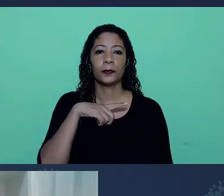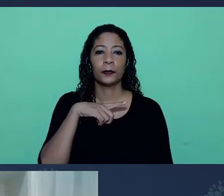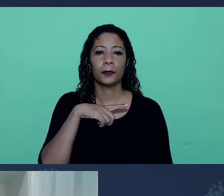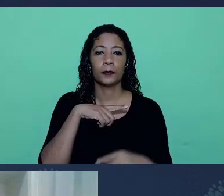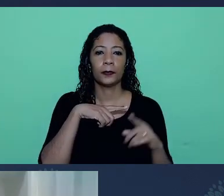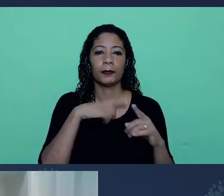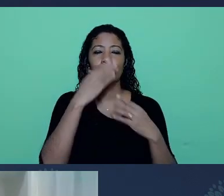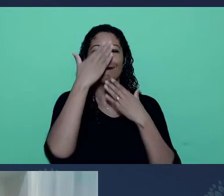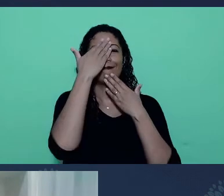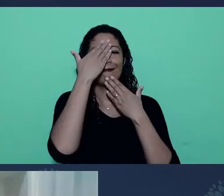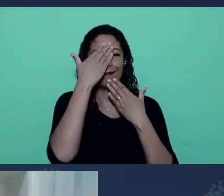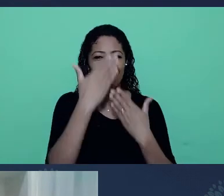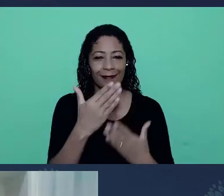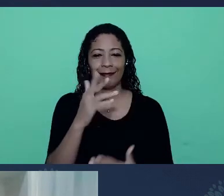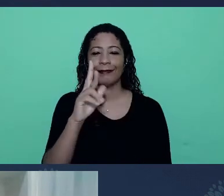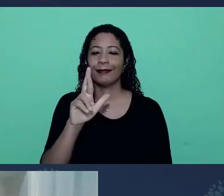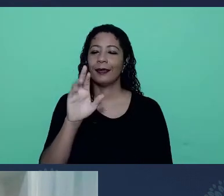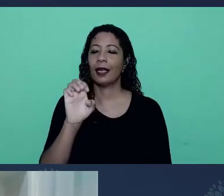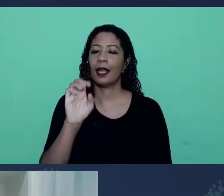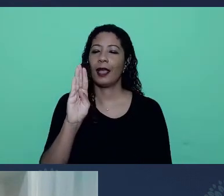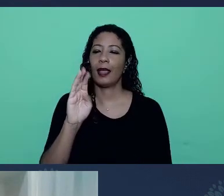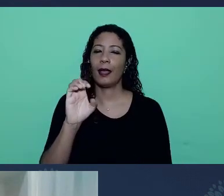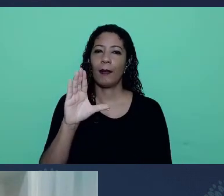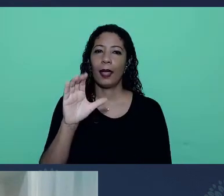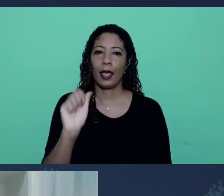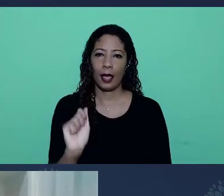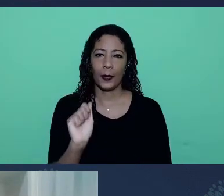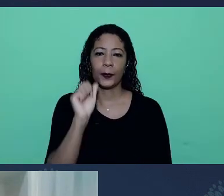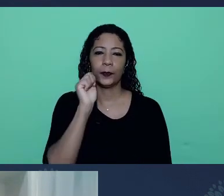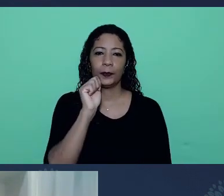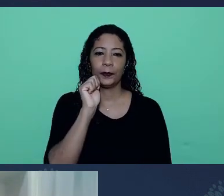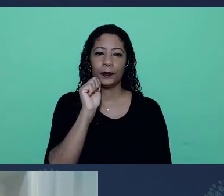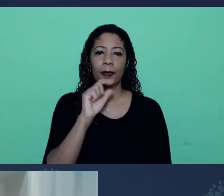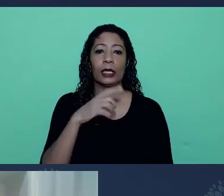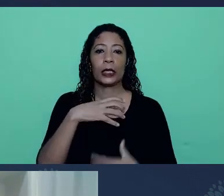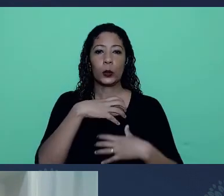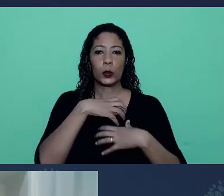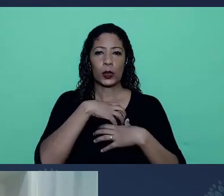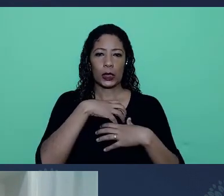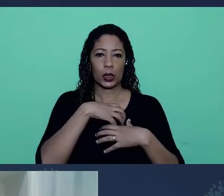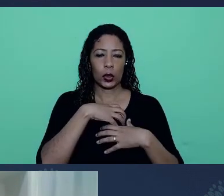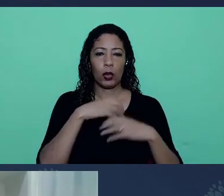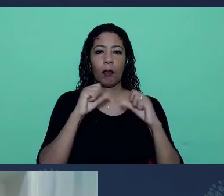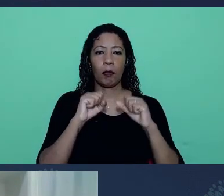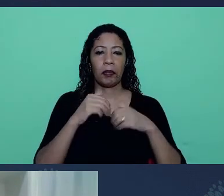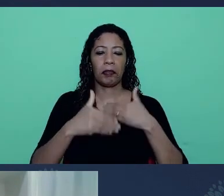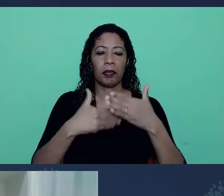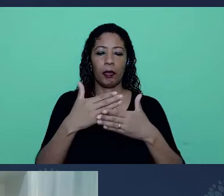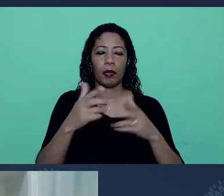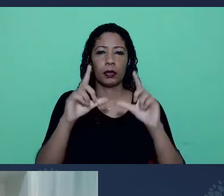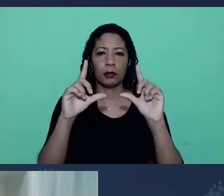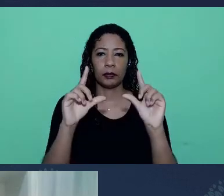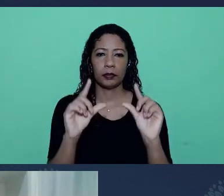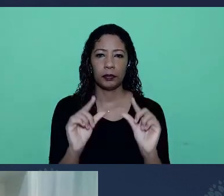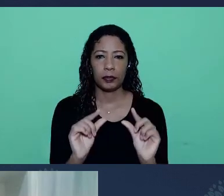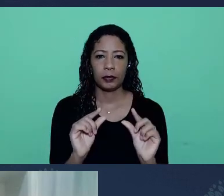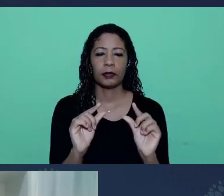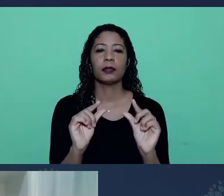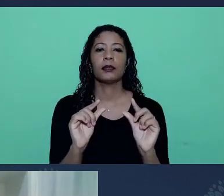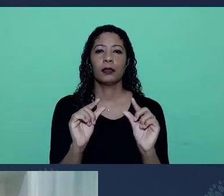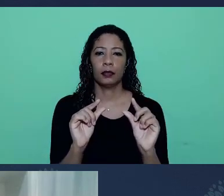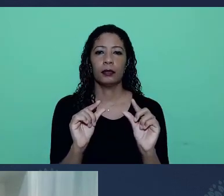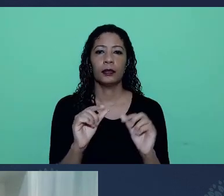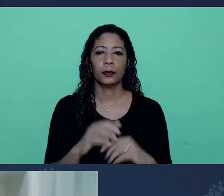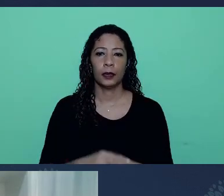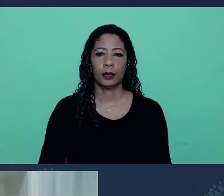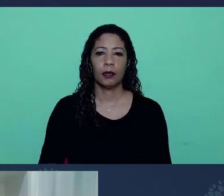Muito obrigado, Rebeca. Os sintomas podem ser mais brandos com o tempo. Isso ocorre por algo que a pessoa com asma